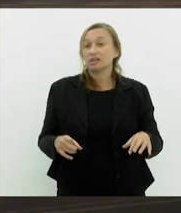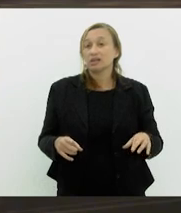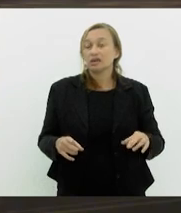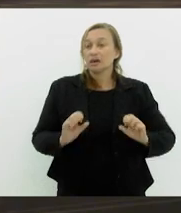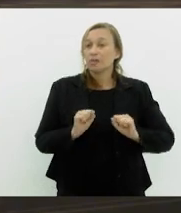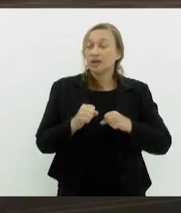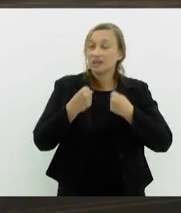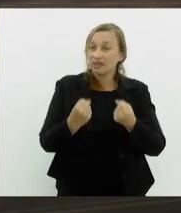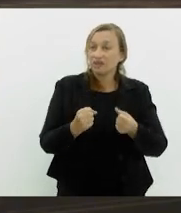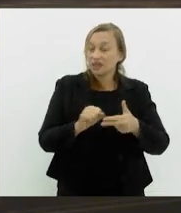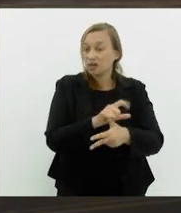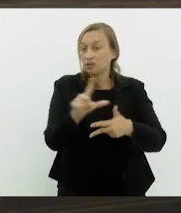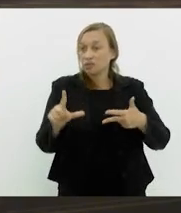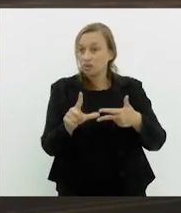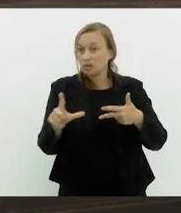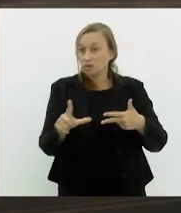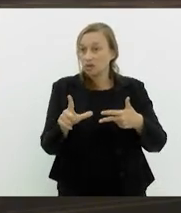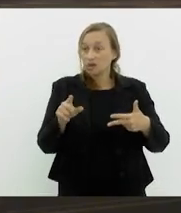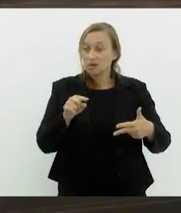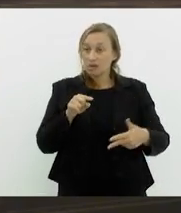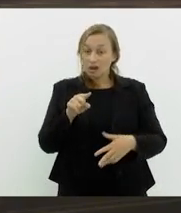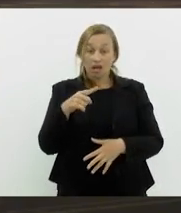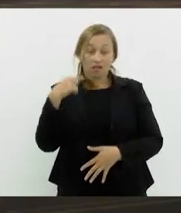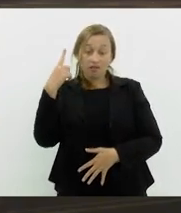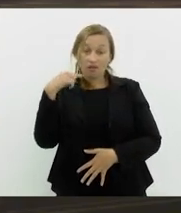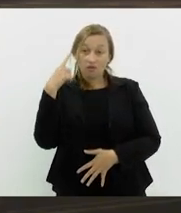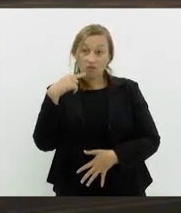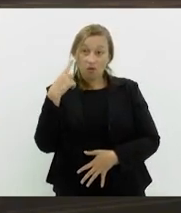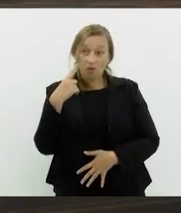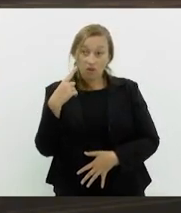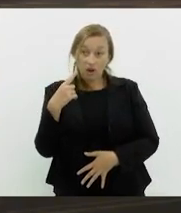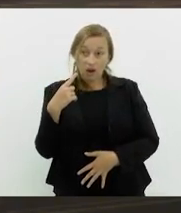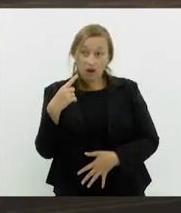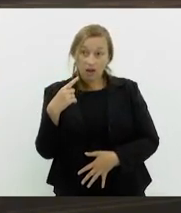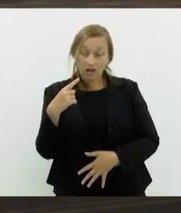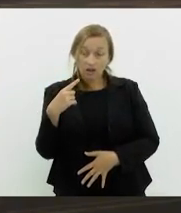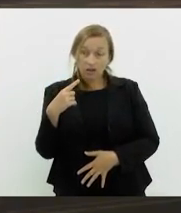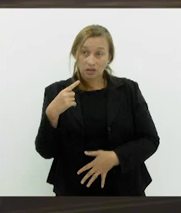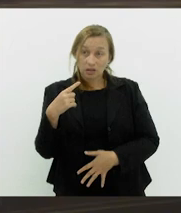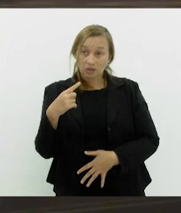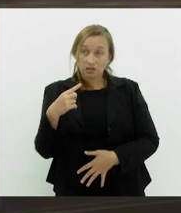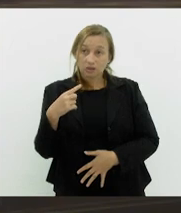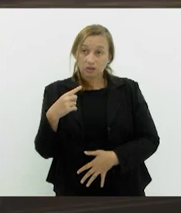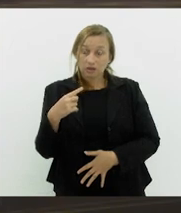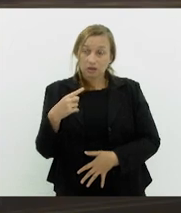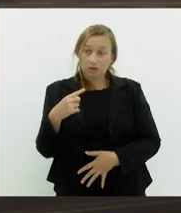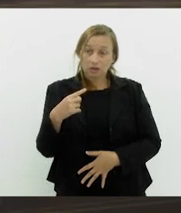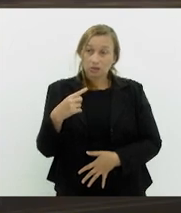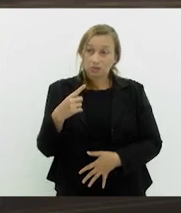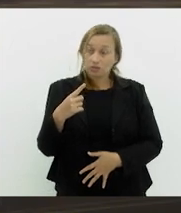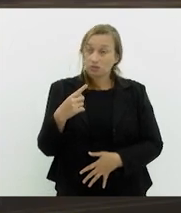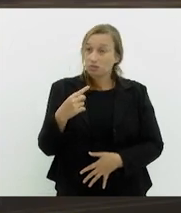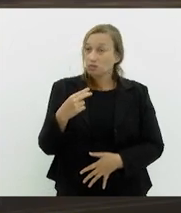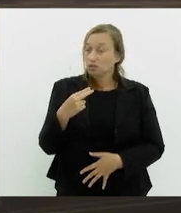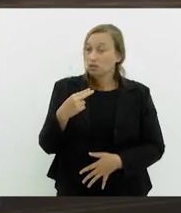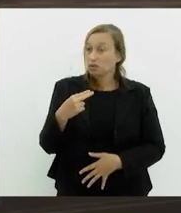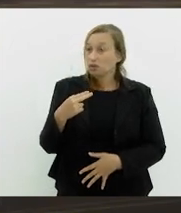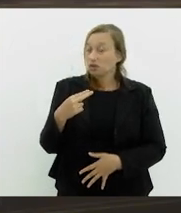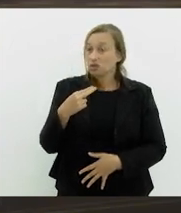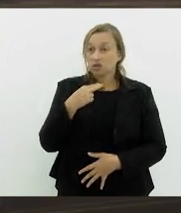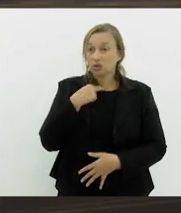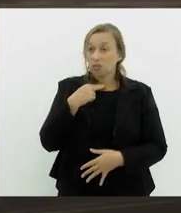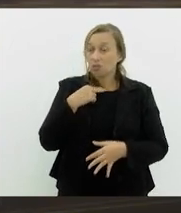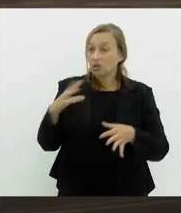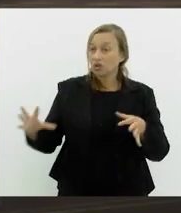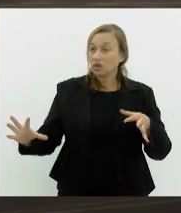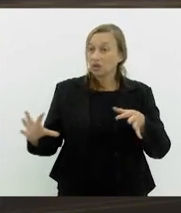Poder Legislativo, e ali ele vai estar como advogado, desarmado das amarras de conviver os problemas do Executivo. Volto a dizer,